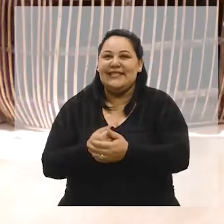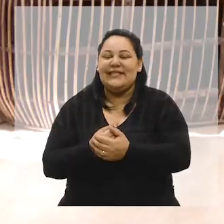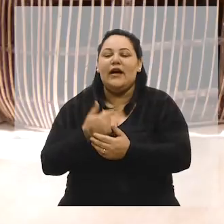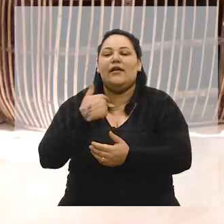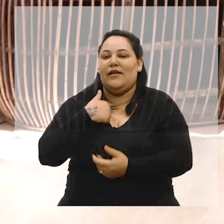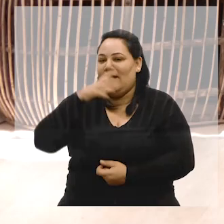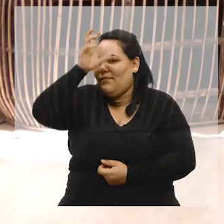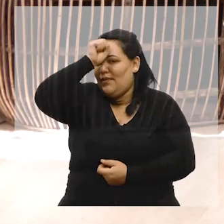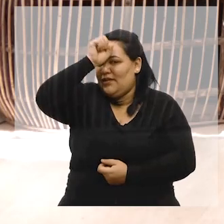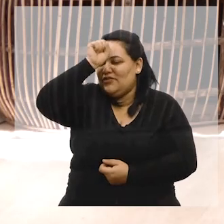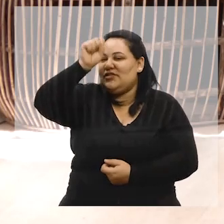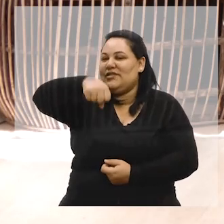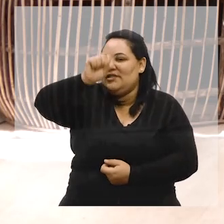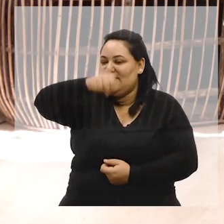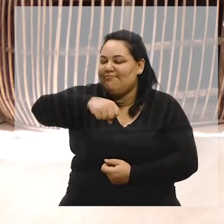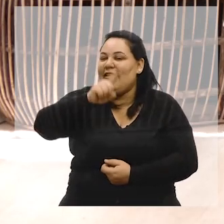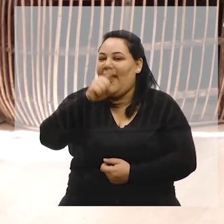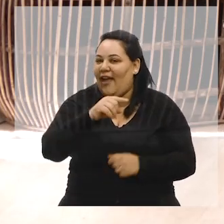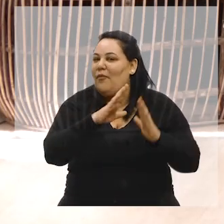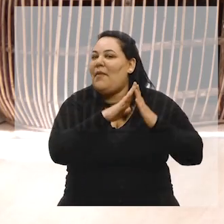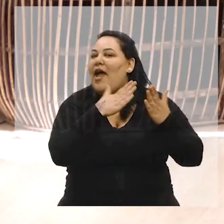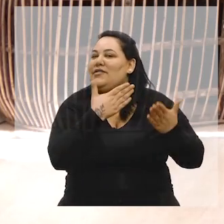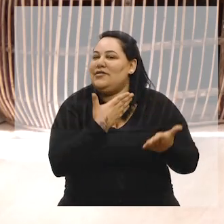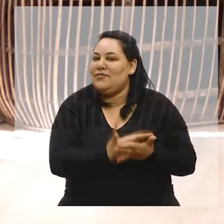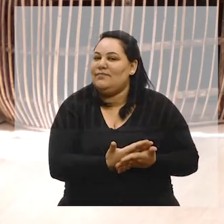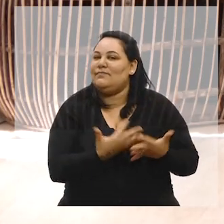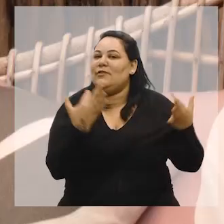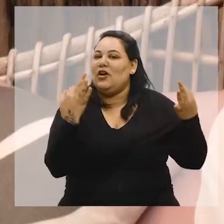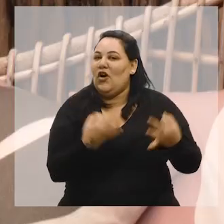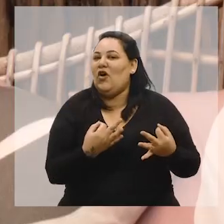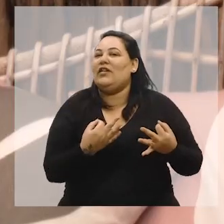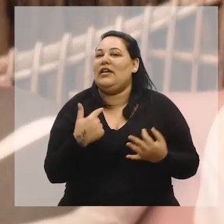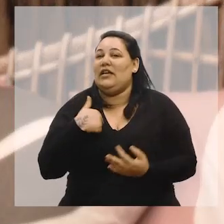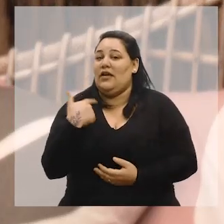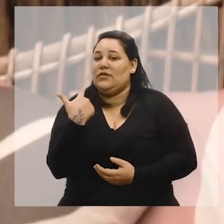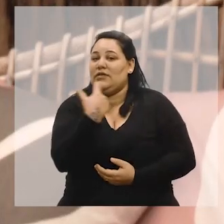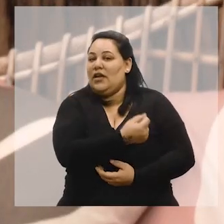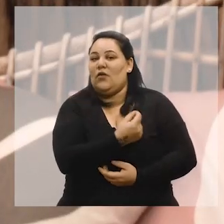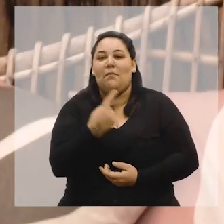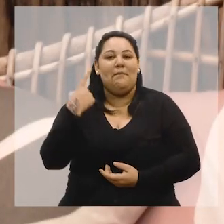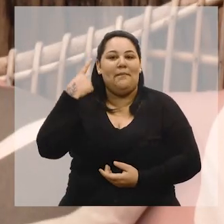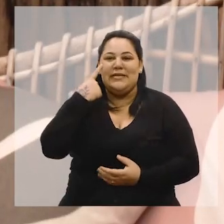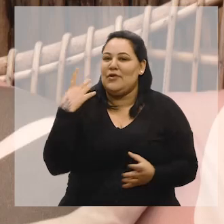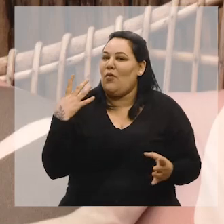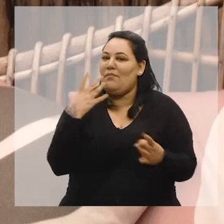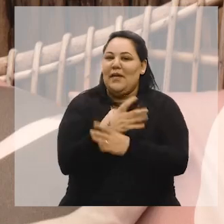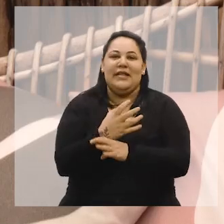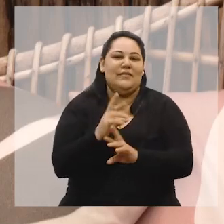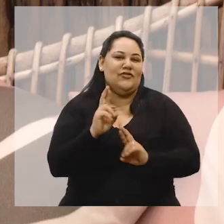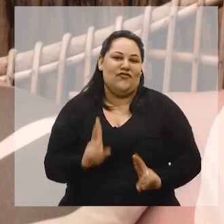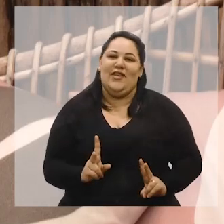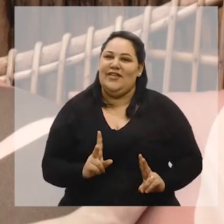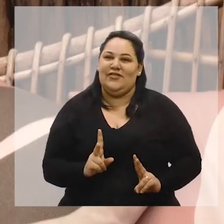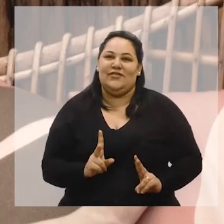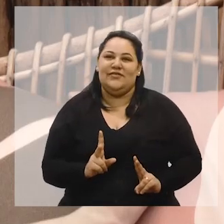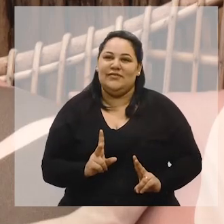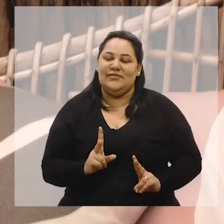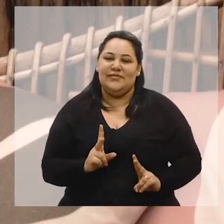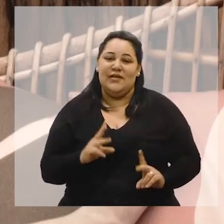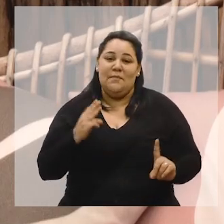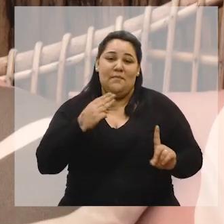A gente aprende muito, assim, é uma baita de uma escola, sabe? Eu voltei de lá com pensamentos